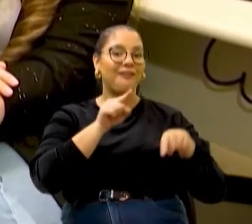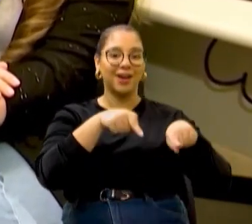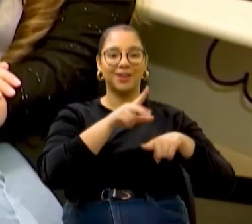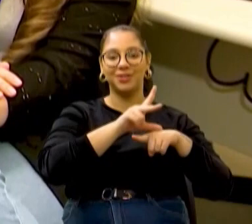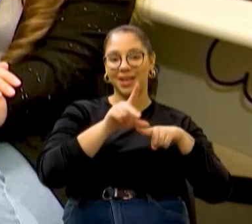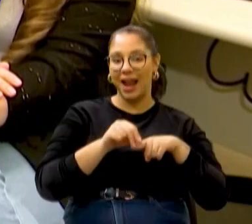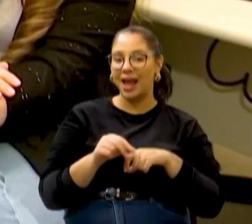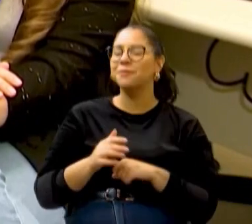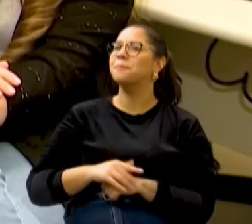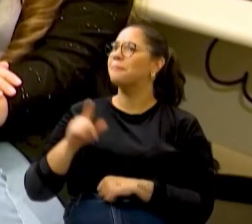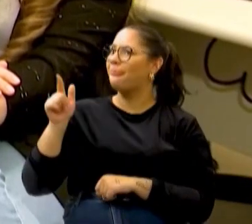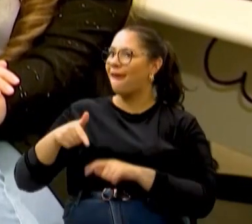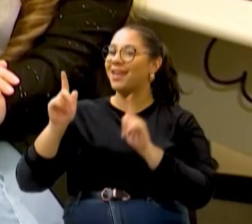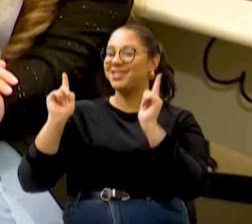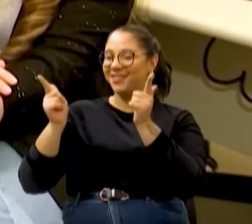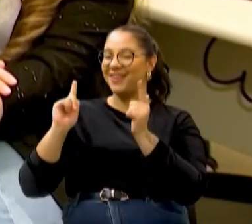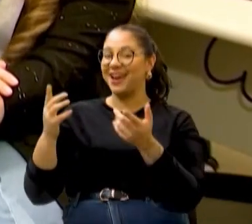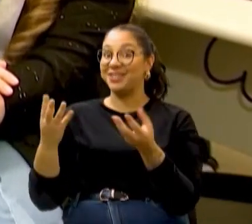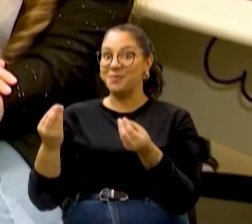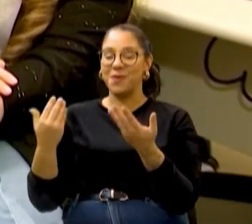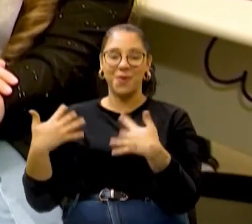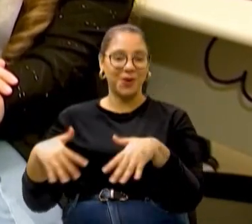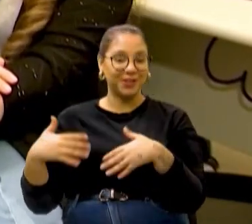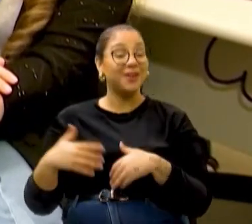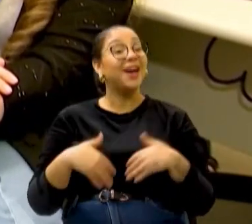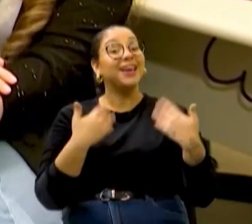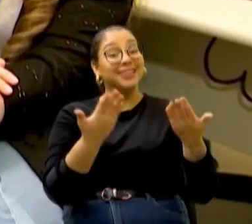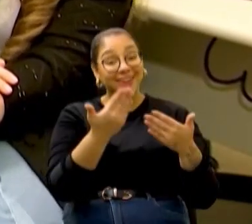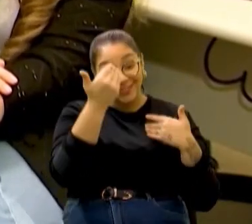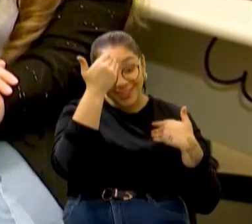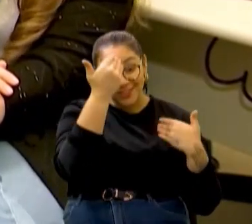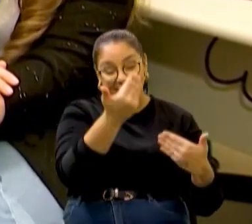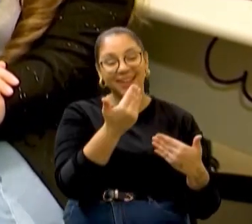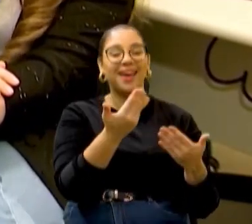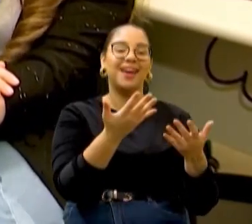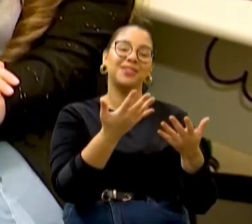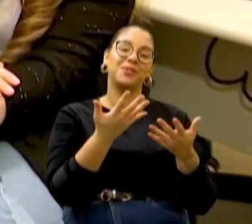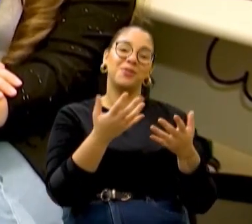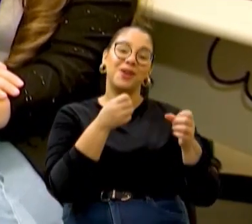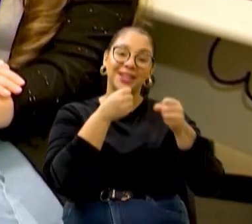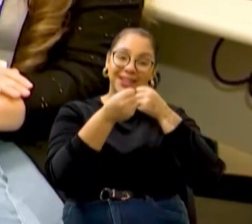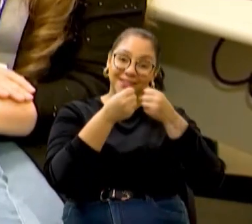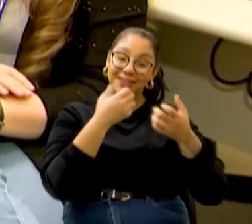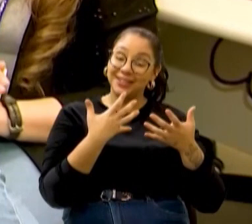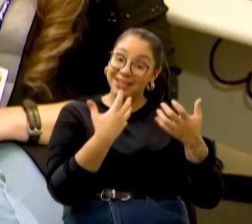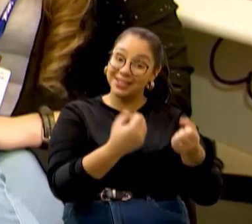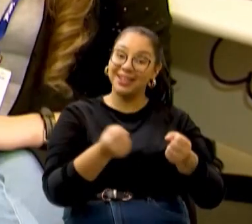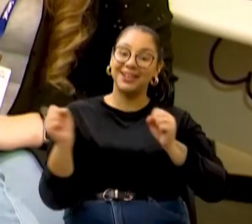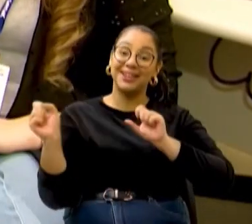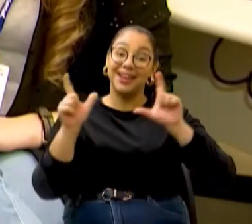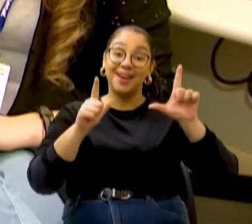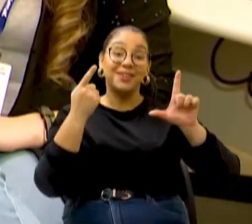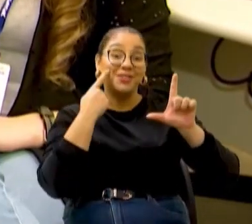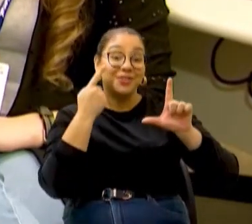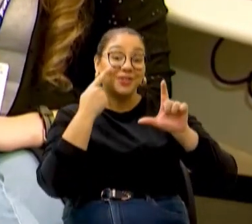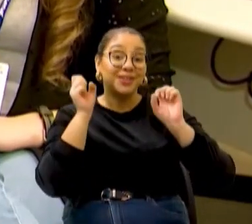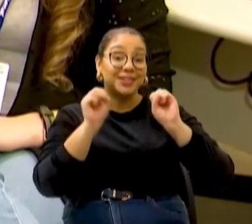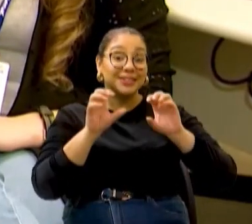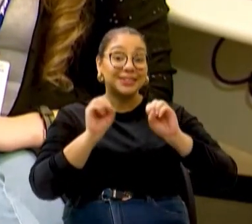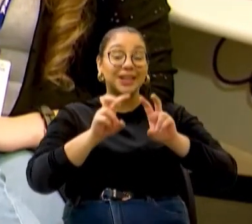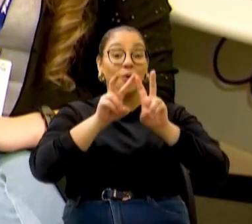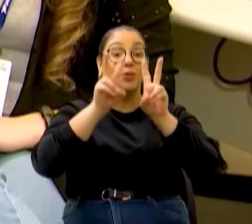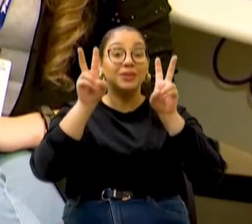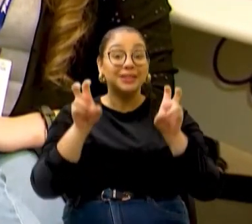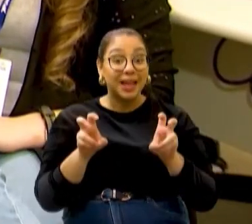é bem legal aqui no Senac né ele se divertem bastante bom Raquel é isso aí muito obrigado por atender a gente aqui